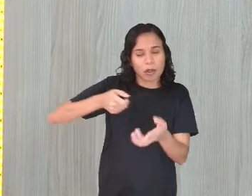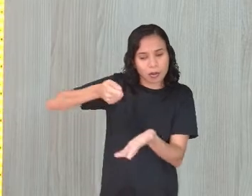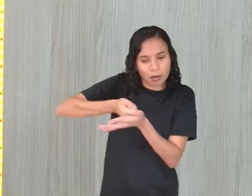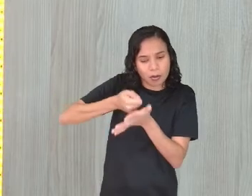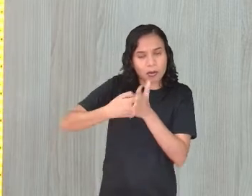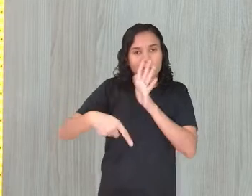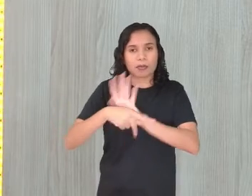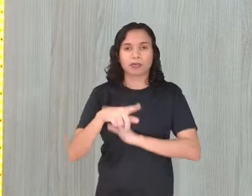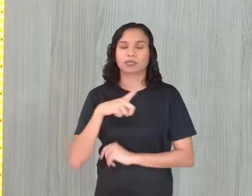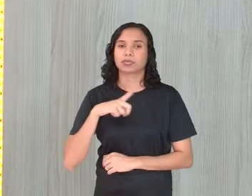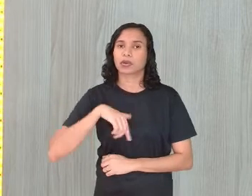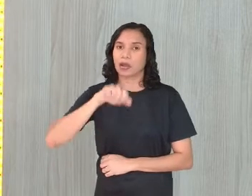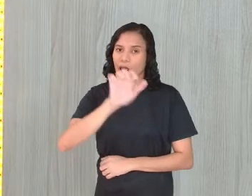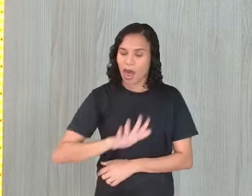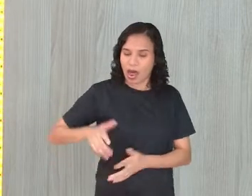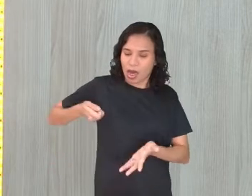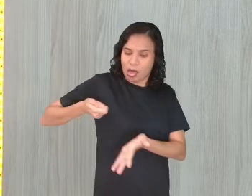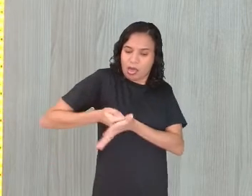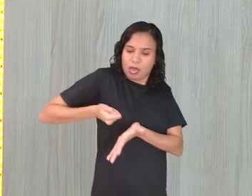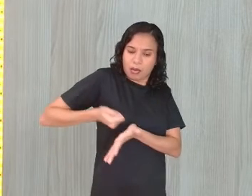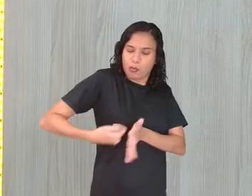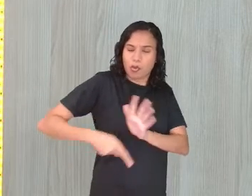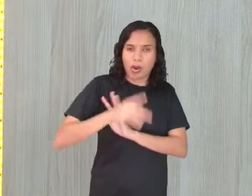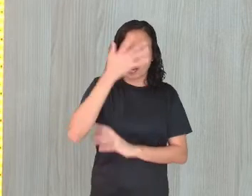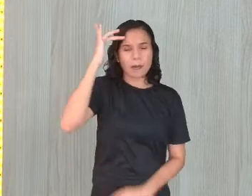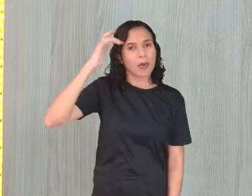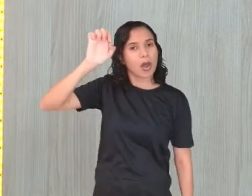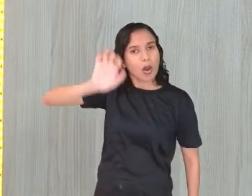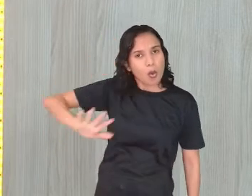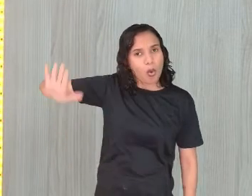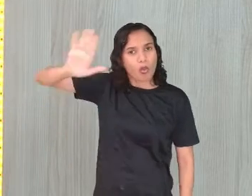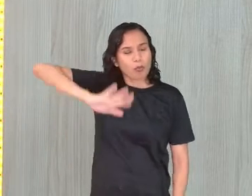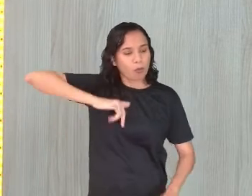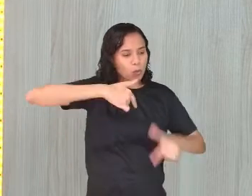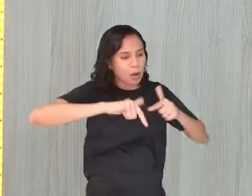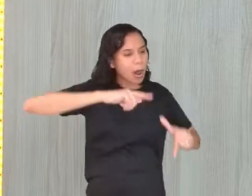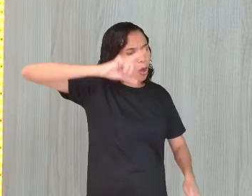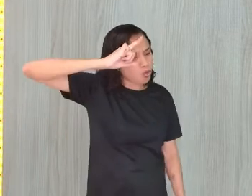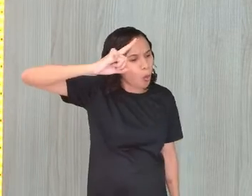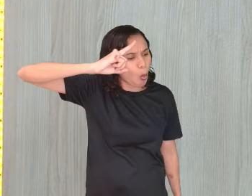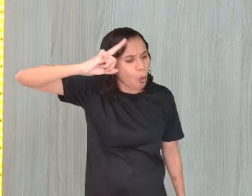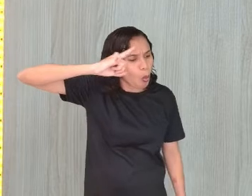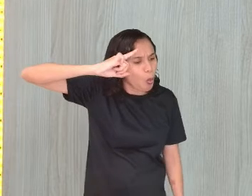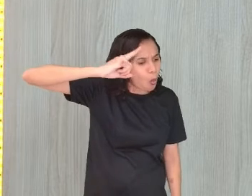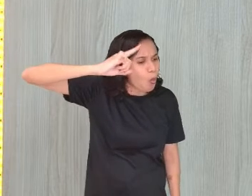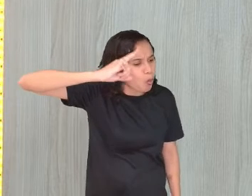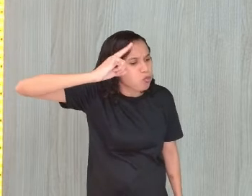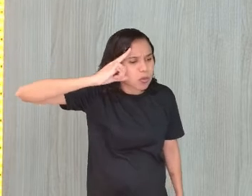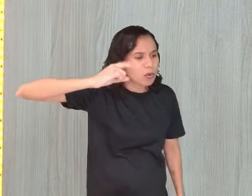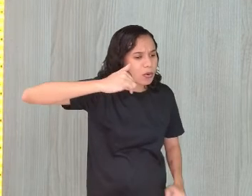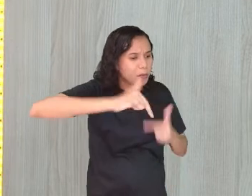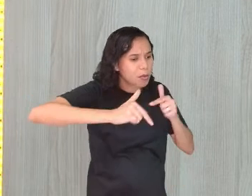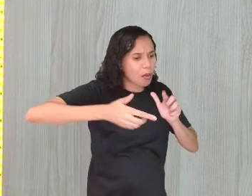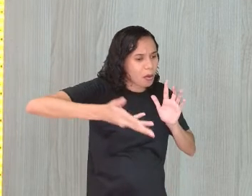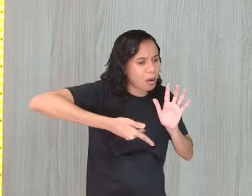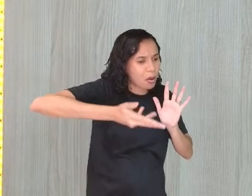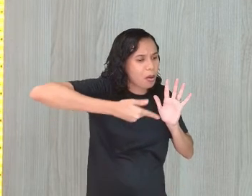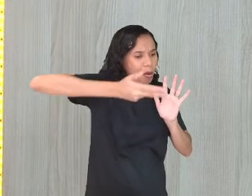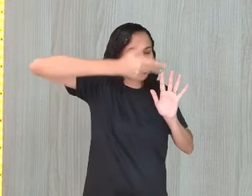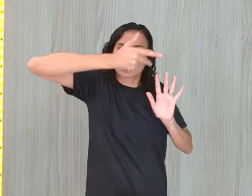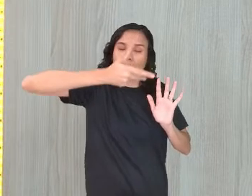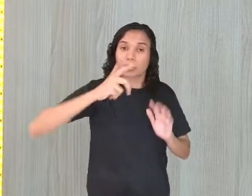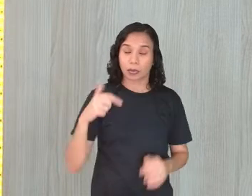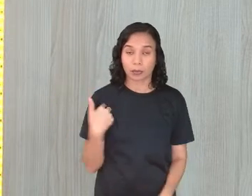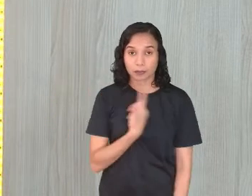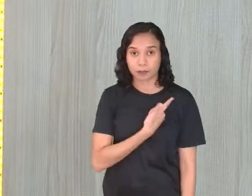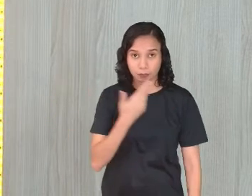digamos assim, essa imposição do europeu em trabalhar todos os dias, o dia todo, para produzir riqueza. Né? A gente já